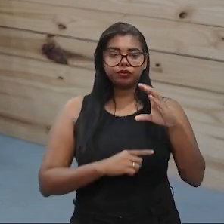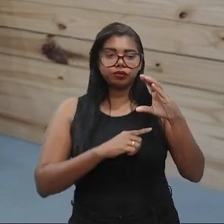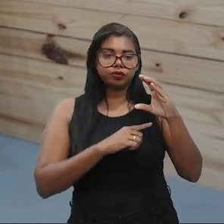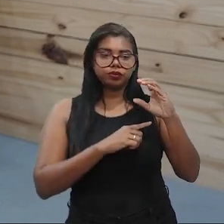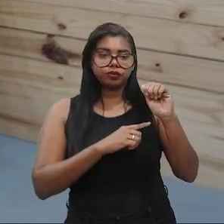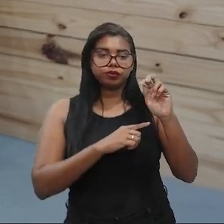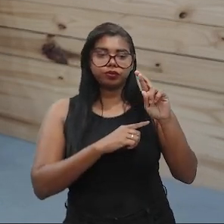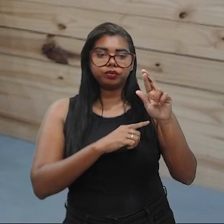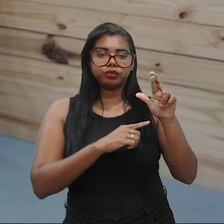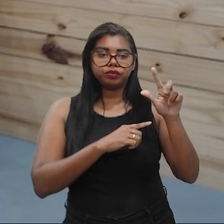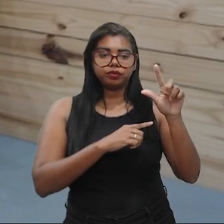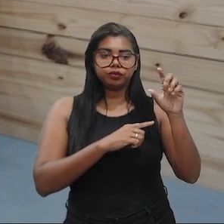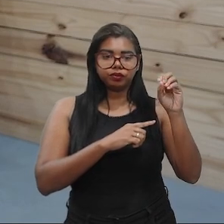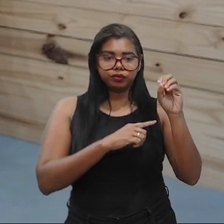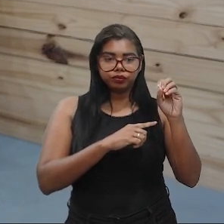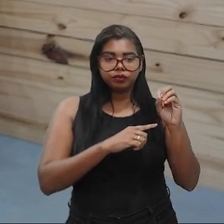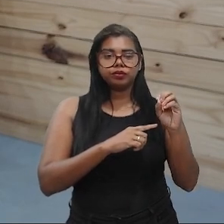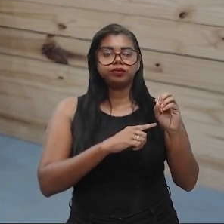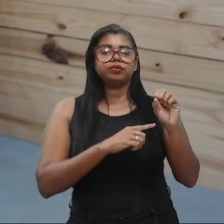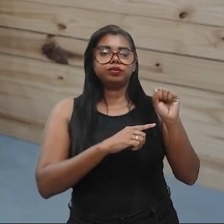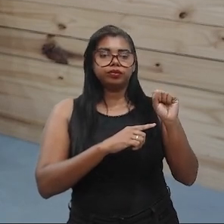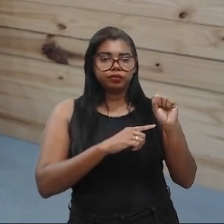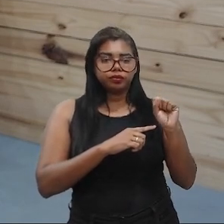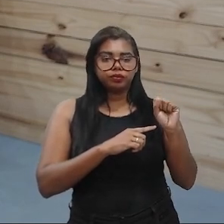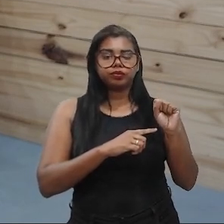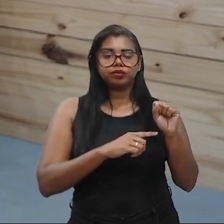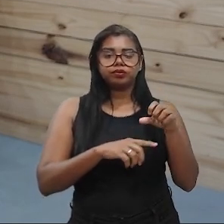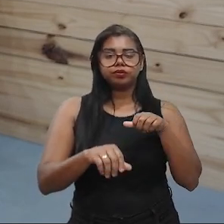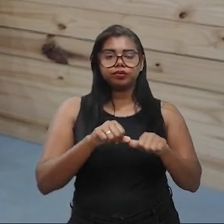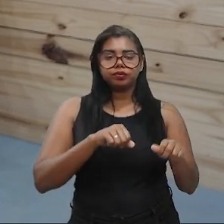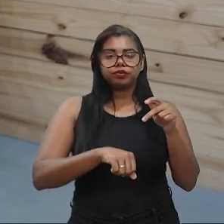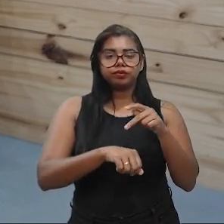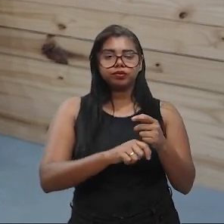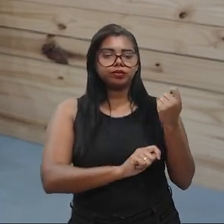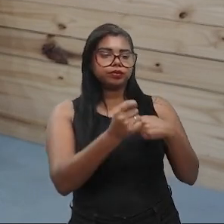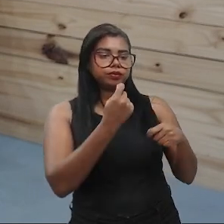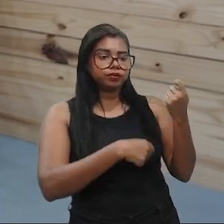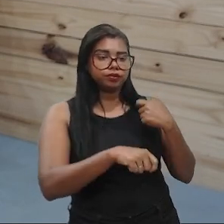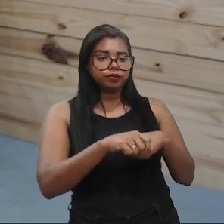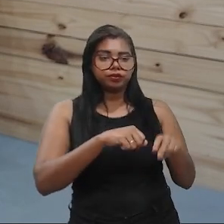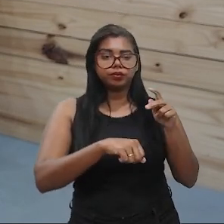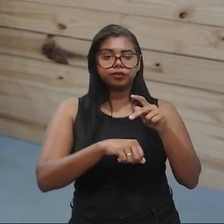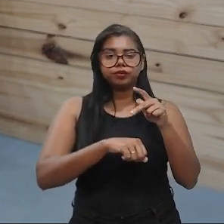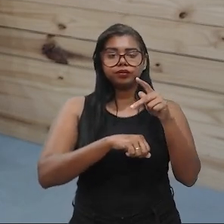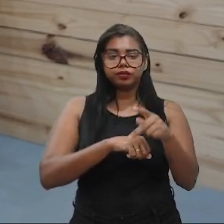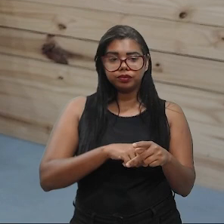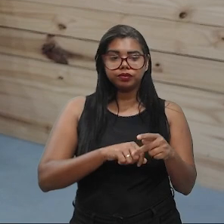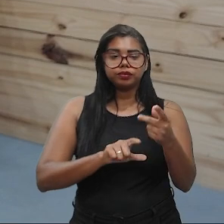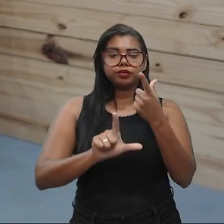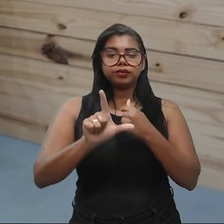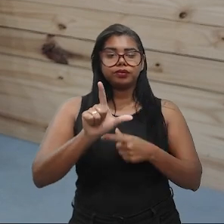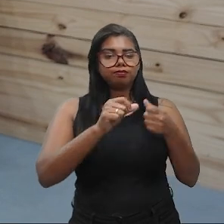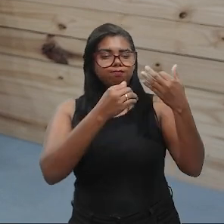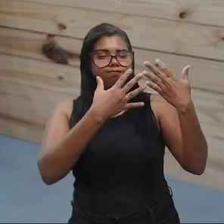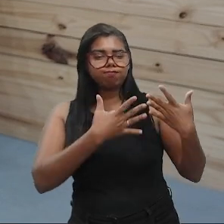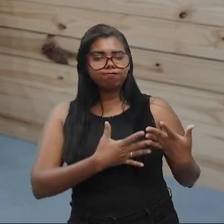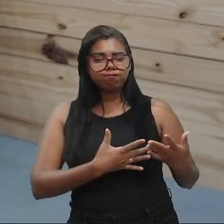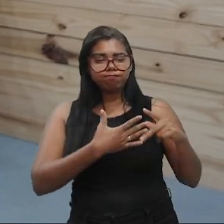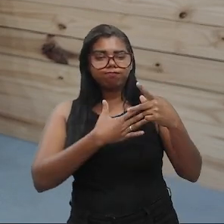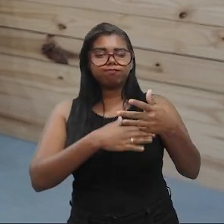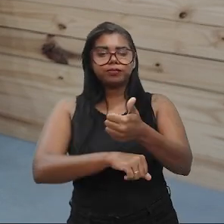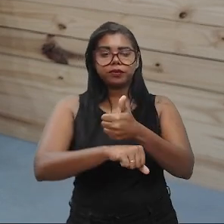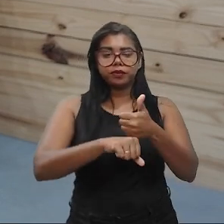Miranda, que é formado em administração e especialista em logística, para a gente discutir um pouco sobre a carreira do profissional